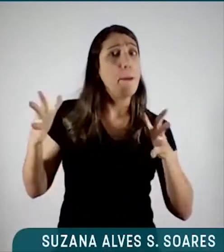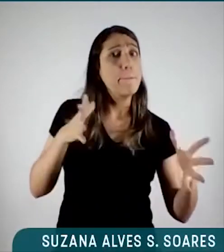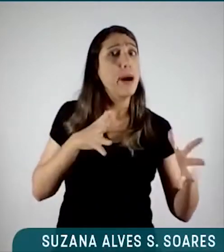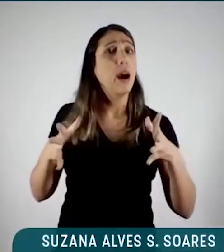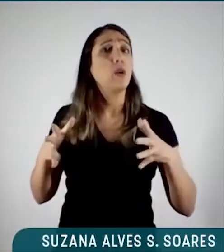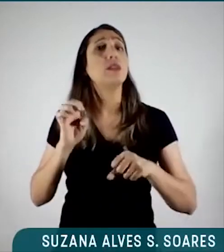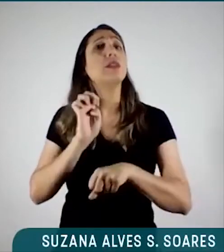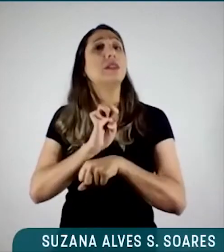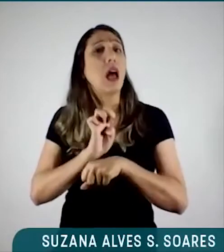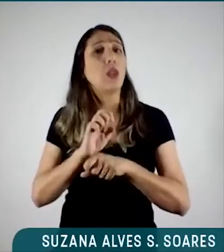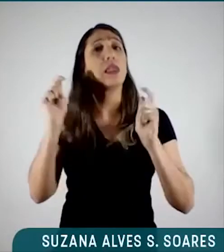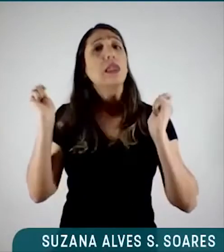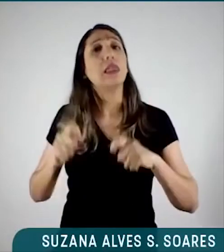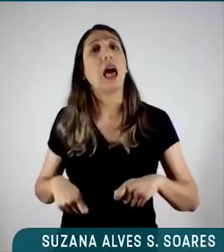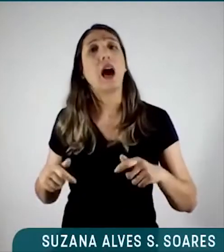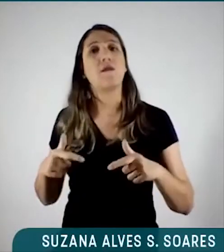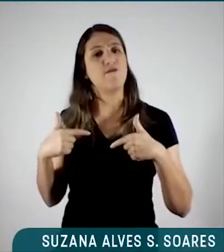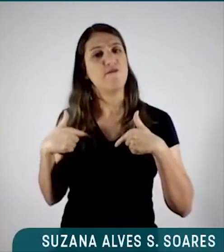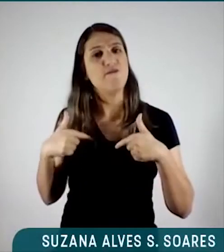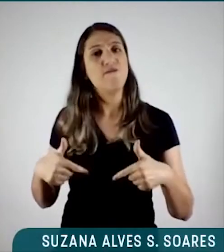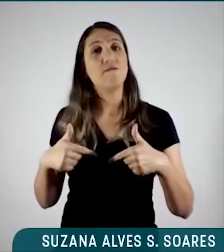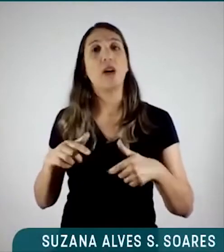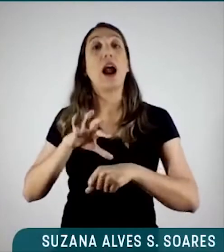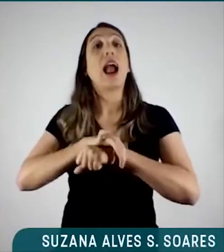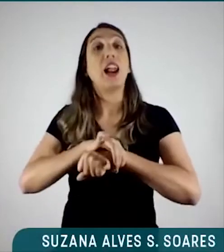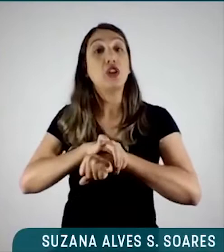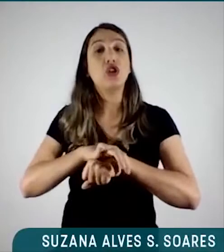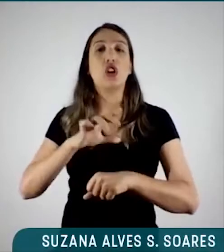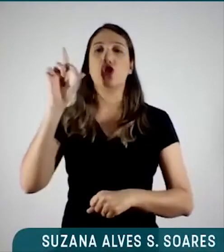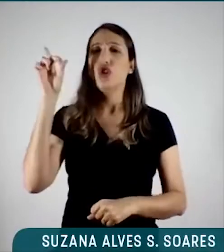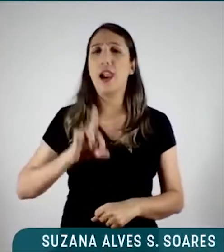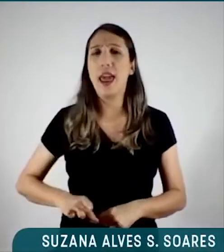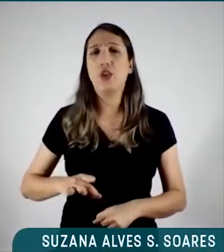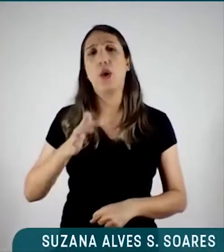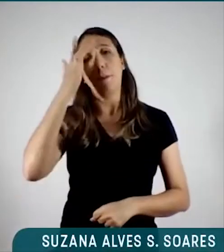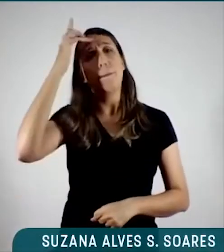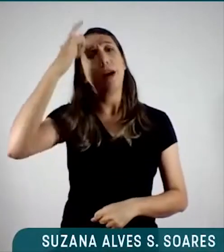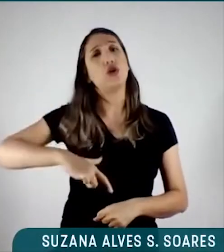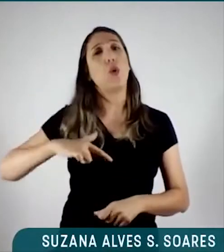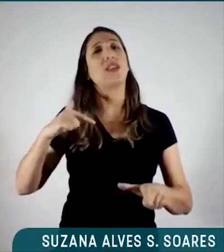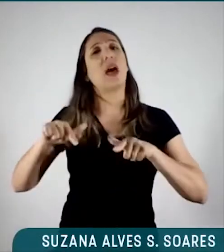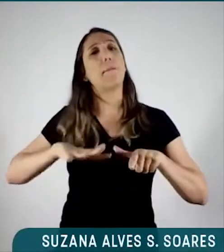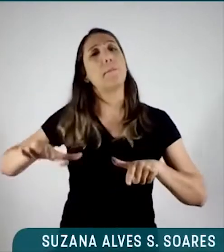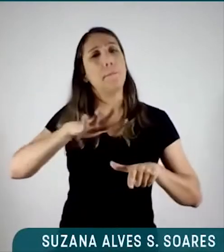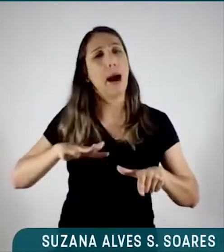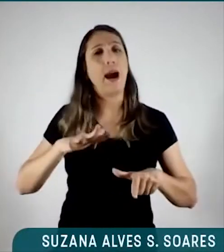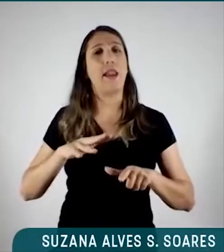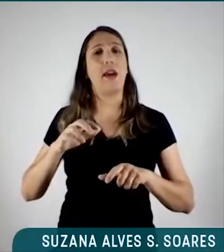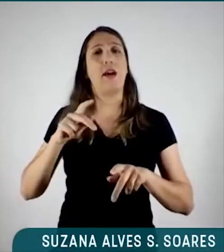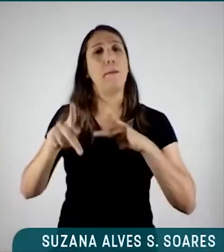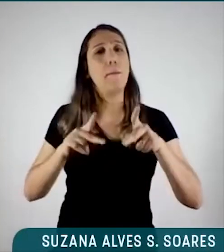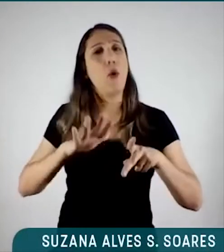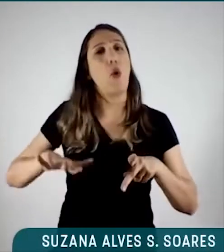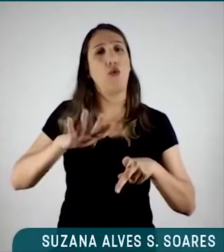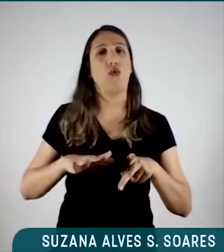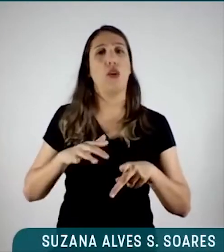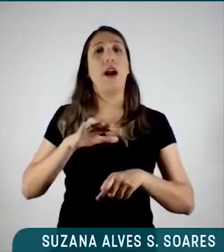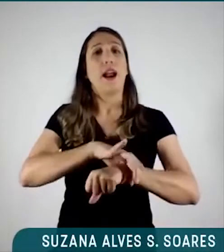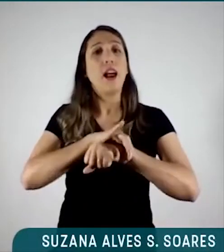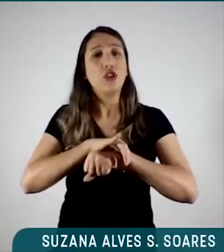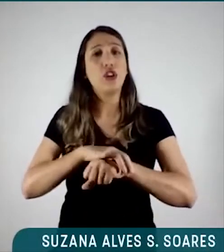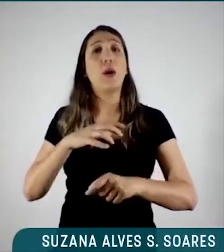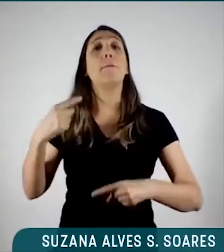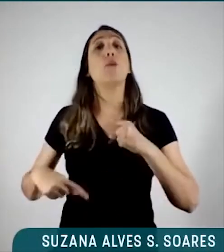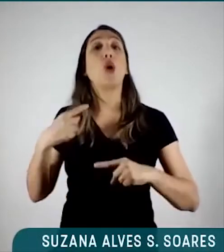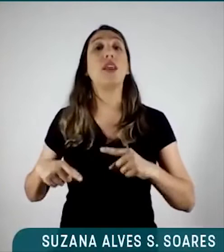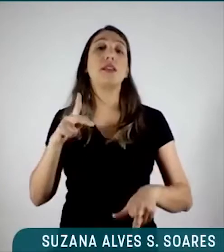para garantir direitos aos trabalhadores, direitos à população, para garantir políticas públicas com qualidade,